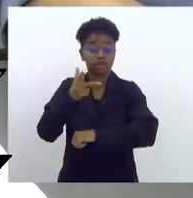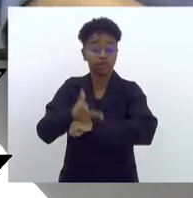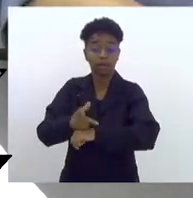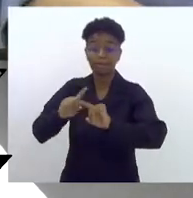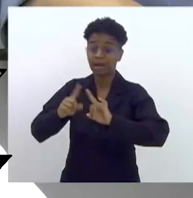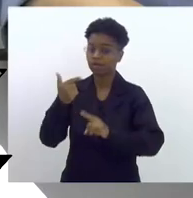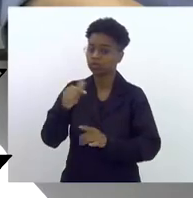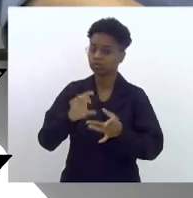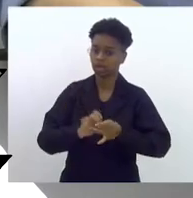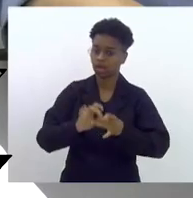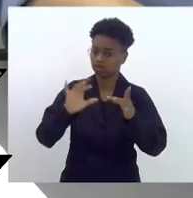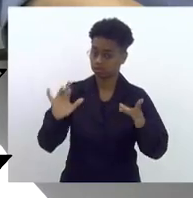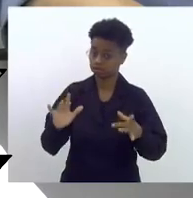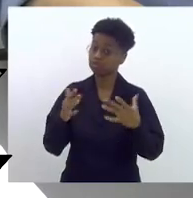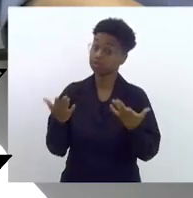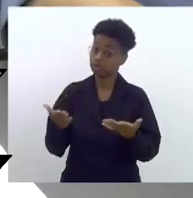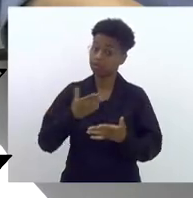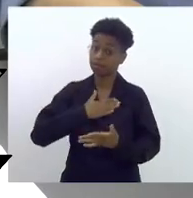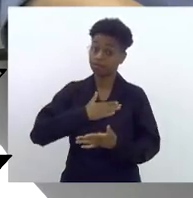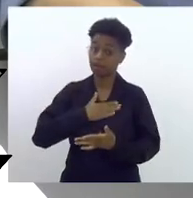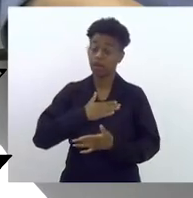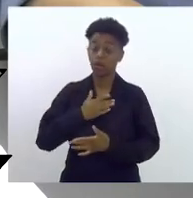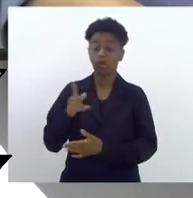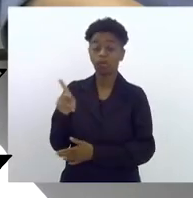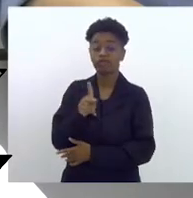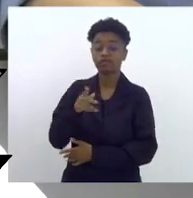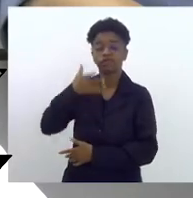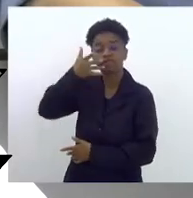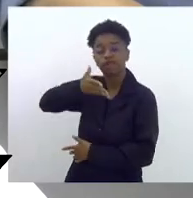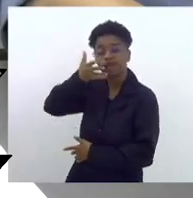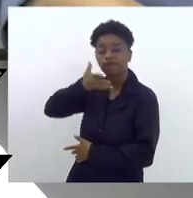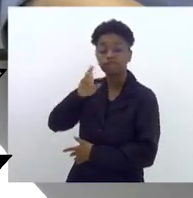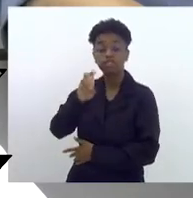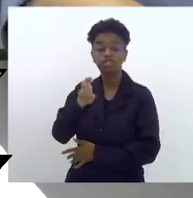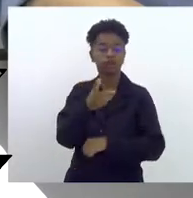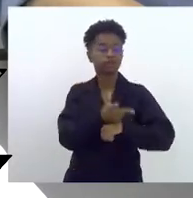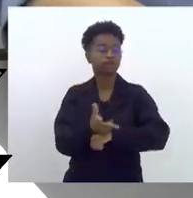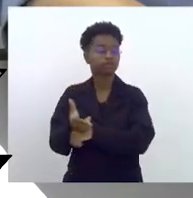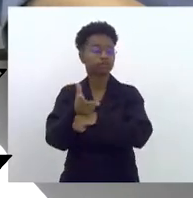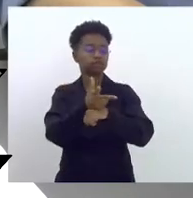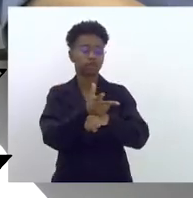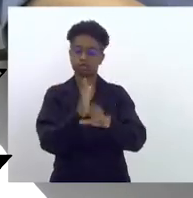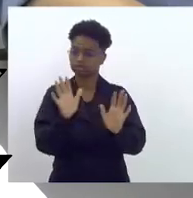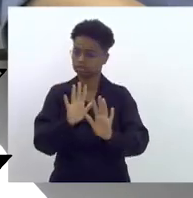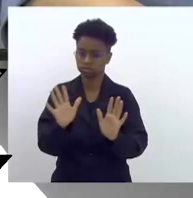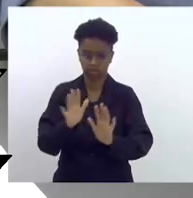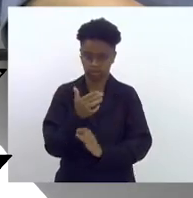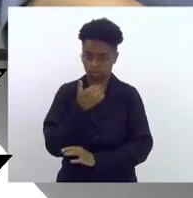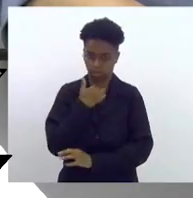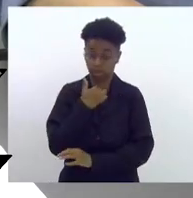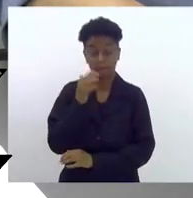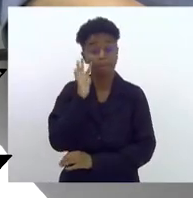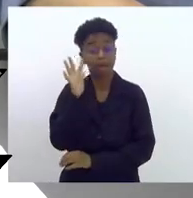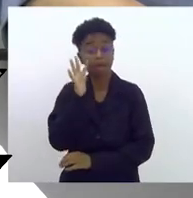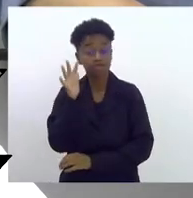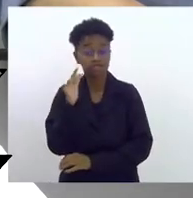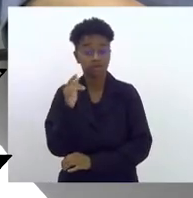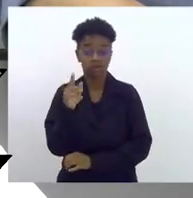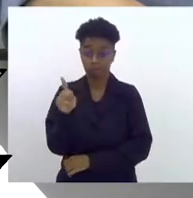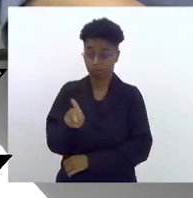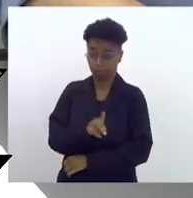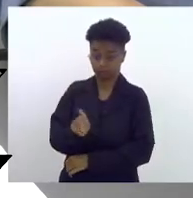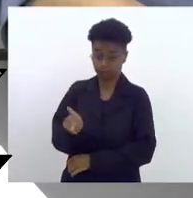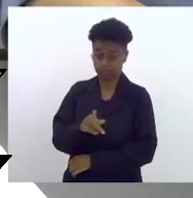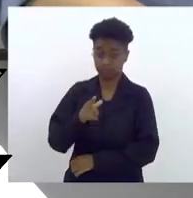a discussão de um professor tá falando e cinco estarem filmando isso vai para um lado vale para o outro imagina um professor que